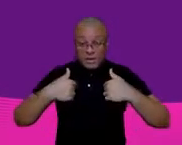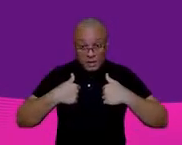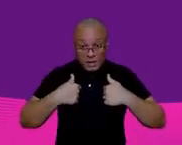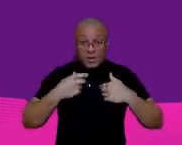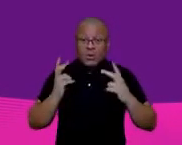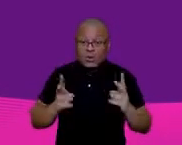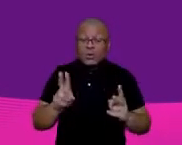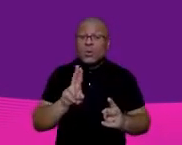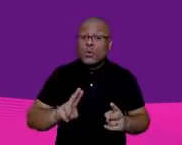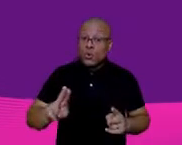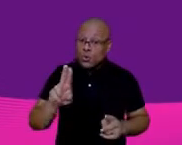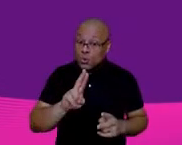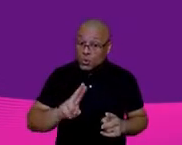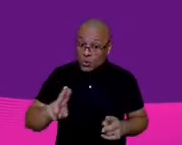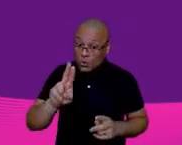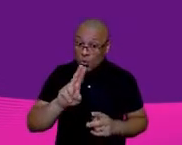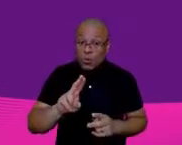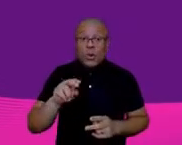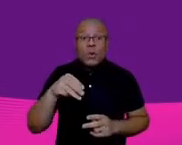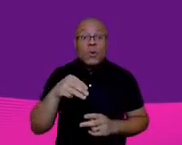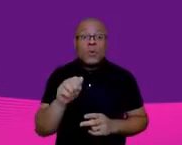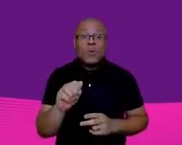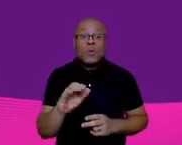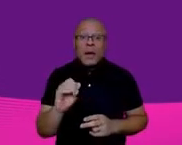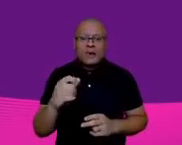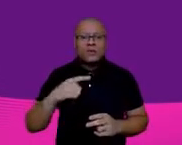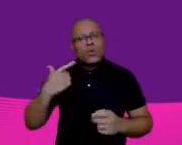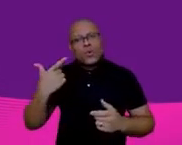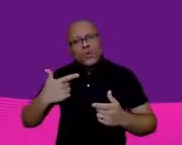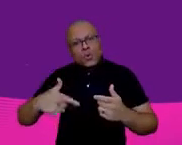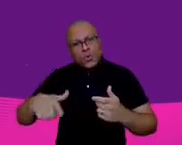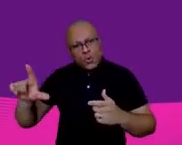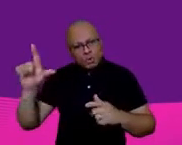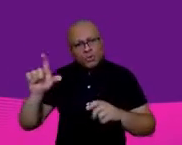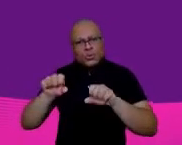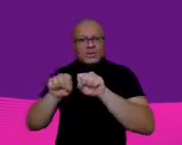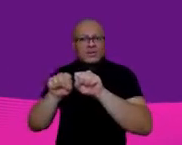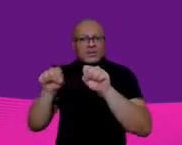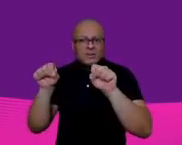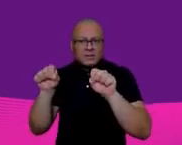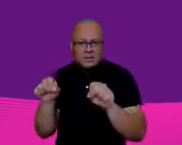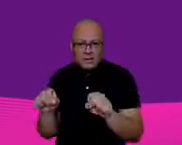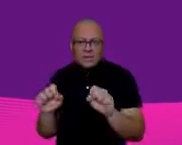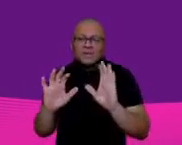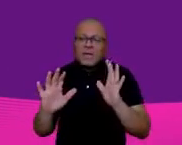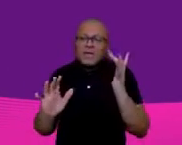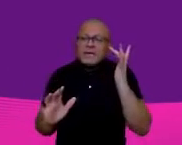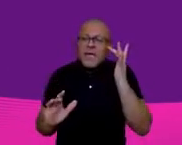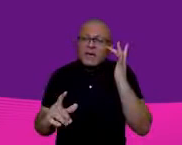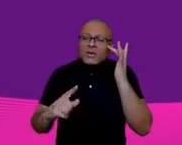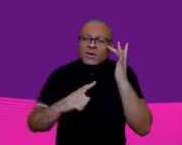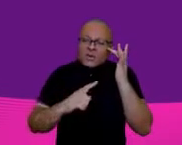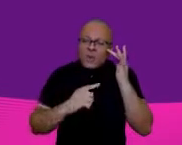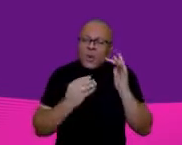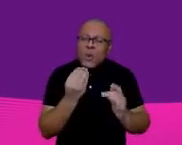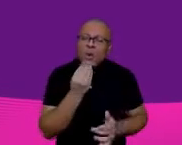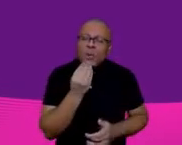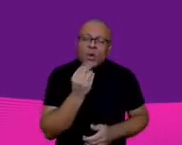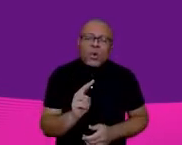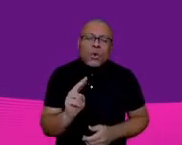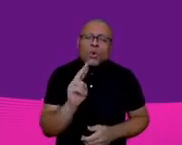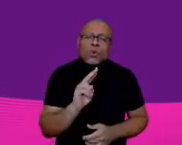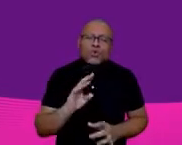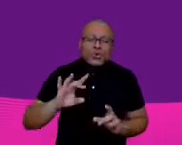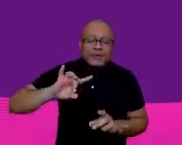sistema macro. Há outros que usam outros sistemas, mas eu acho que há muitas vantagens no que eu uso nas técnicas do